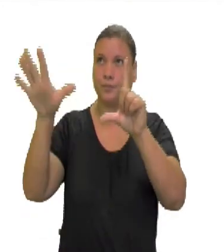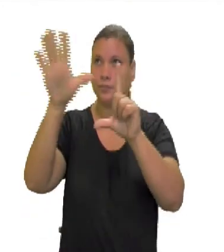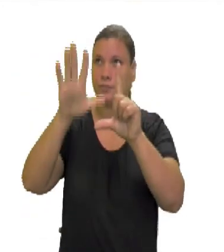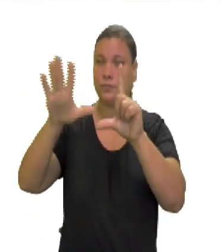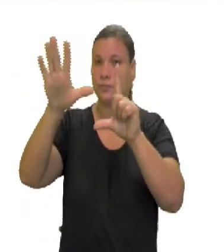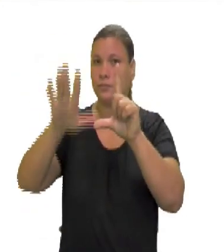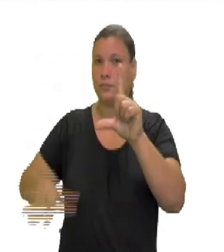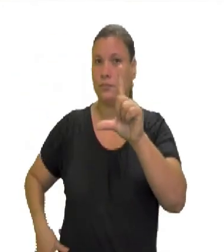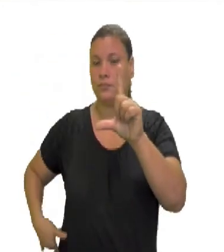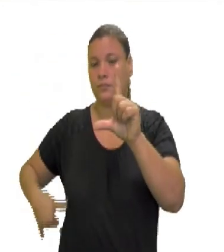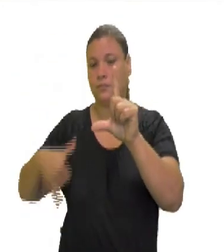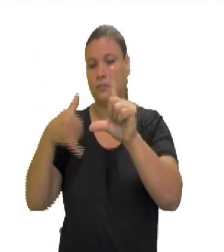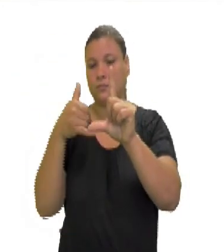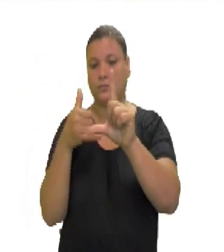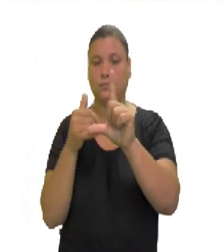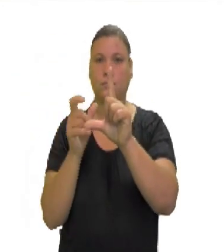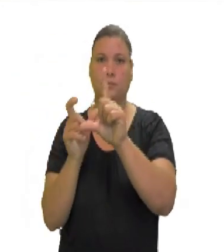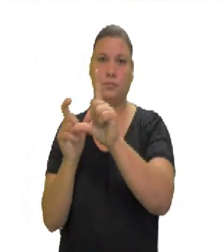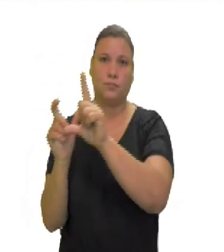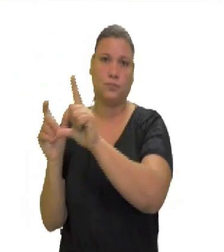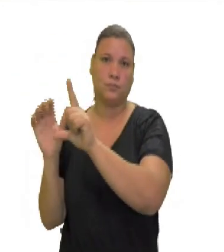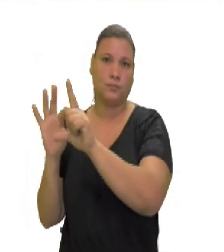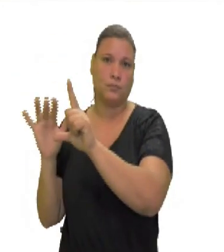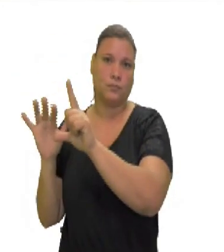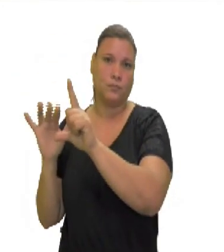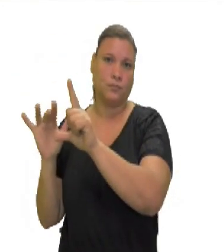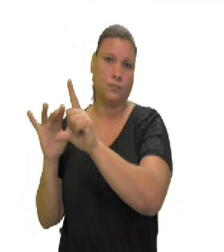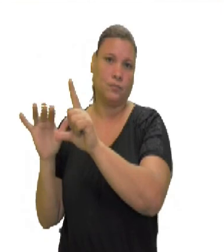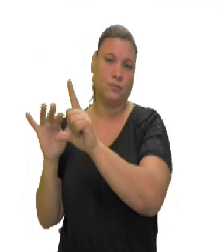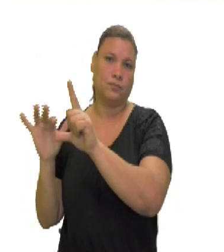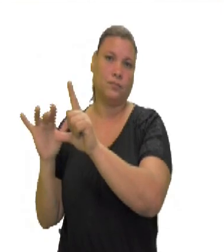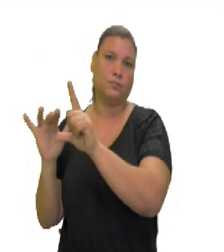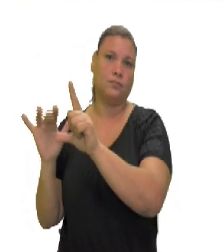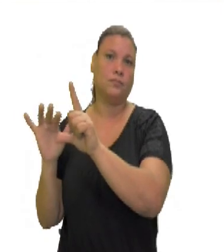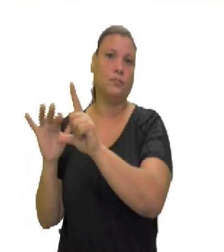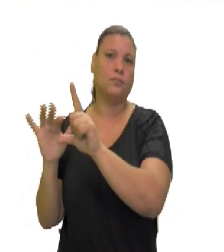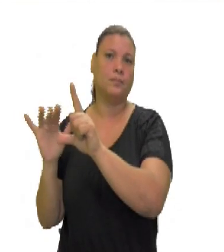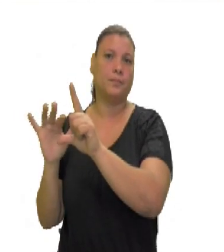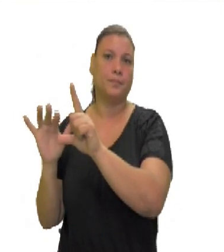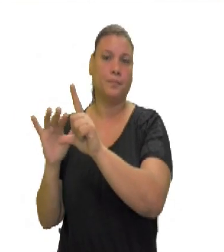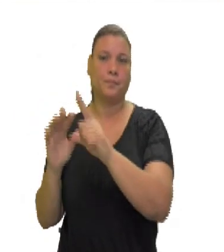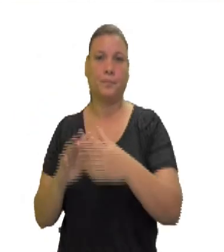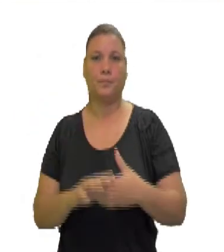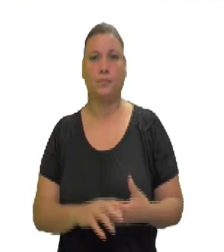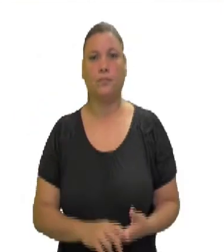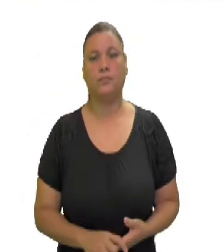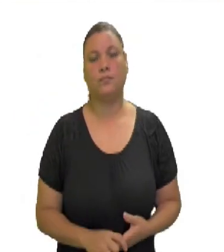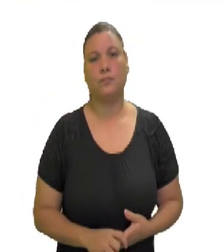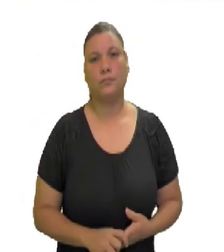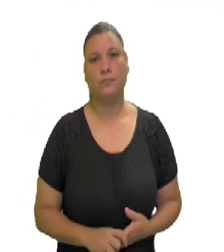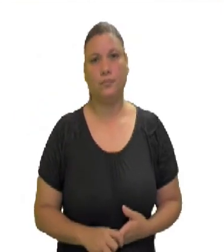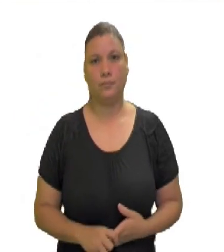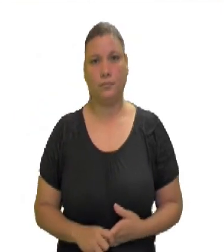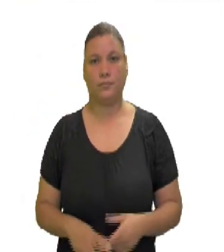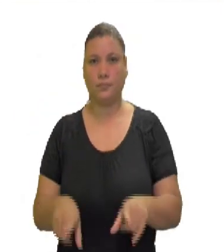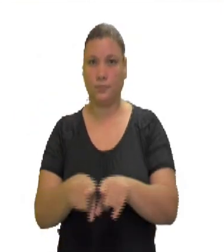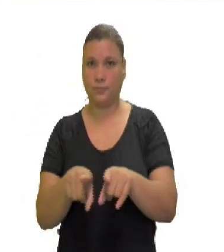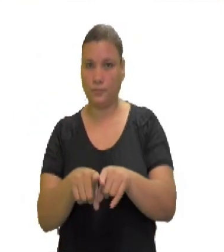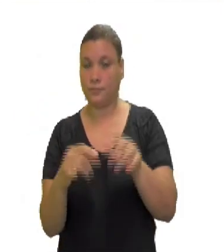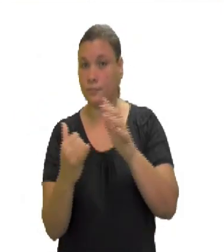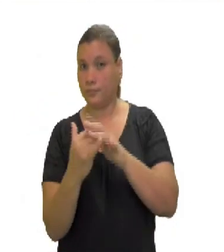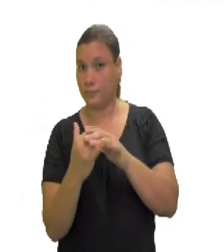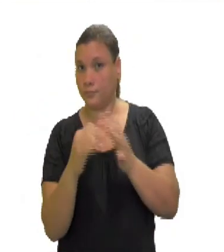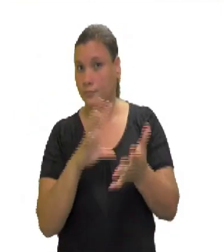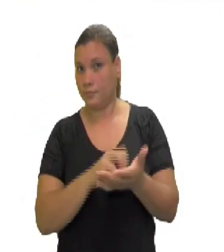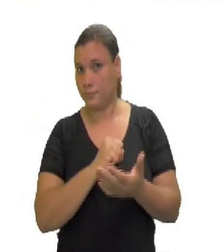as atividades na plataforma SMED-GV, basta apontar a câmera do seu celular para a imagem que aparece no canto da tela. E não